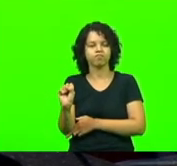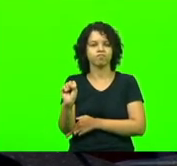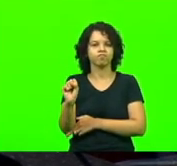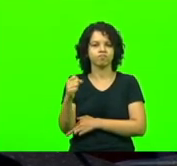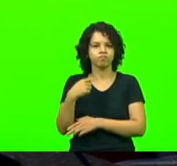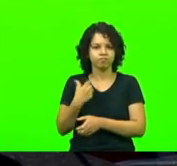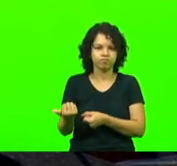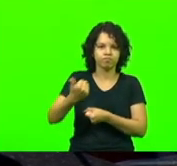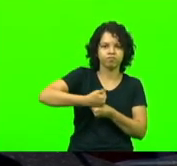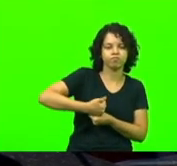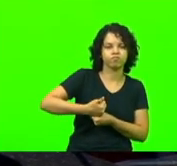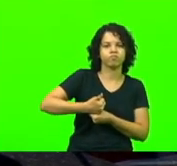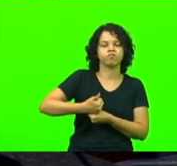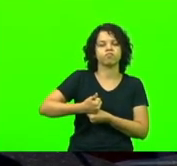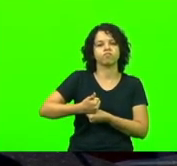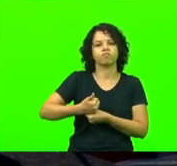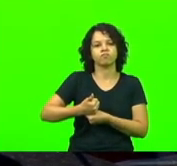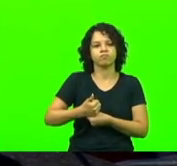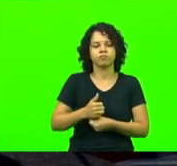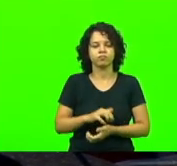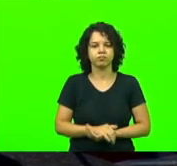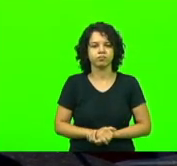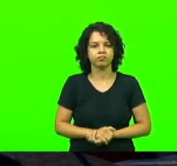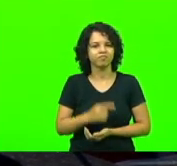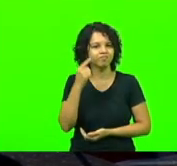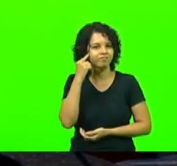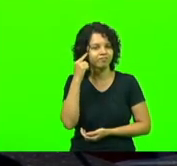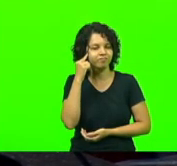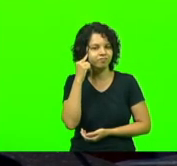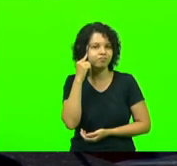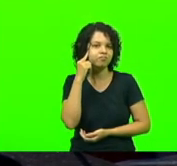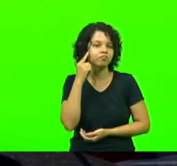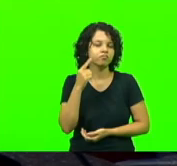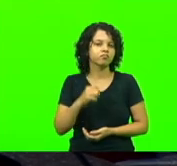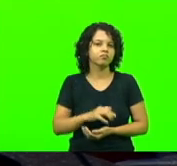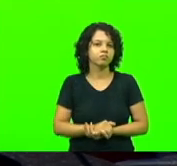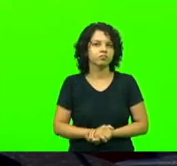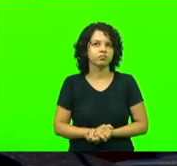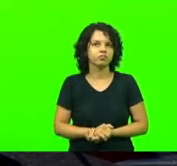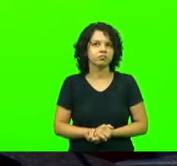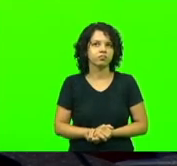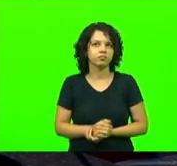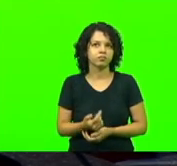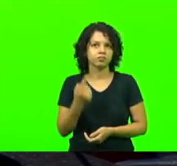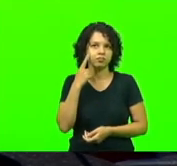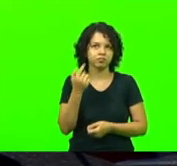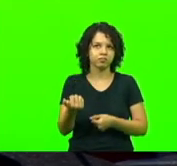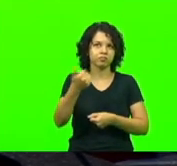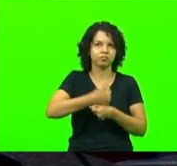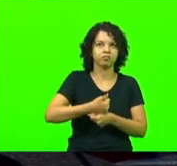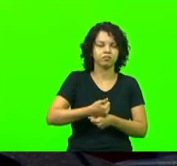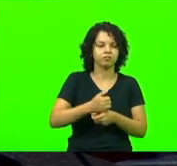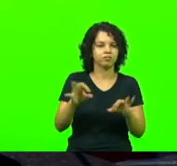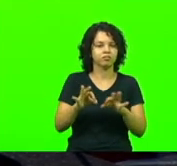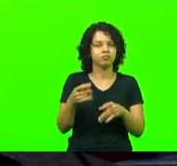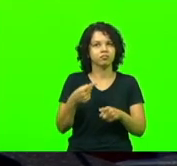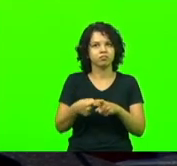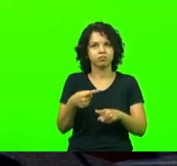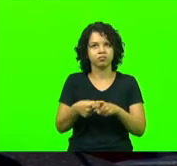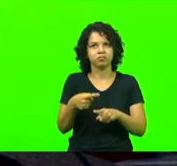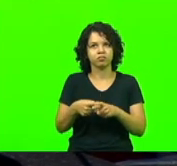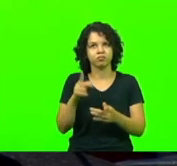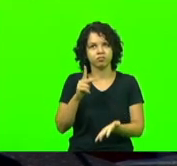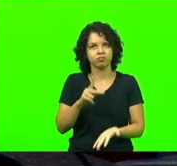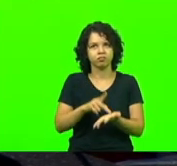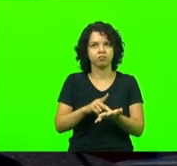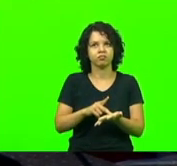tinha sido eleito e achava que não deveria nem assumir a prefeitura, porque realmente